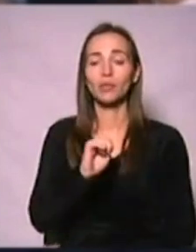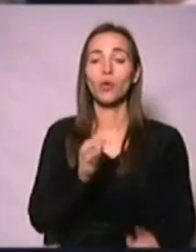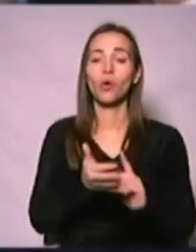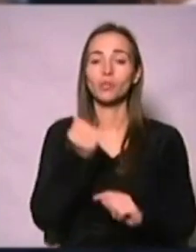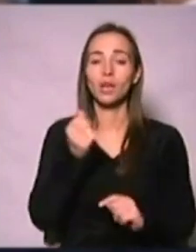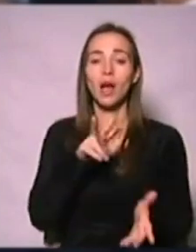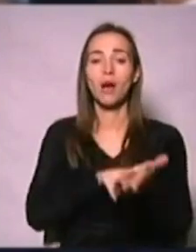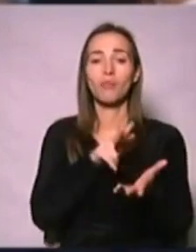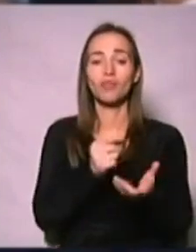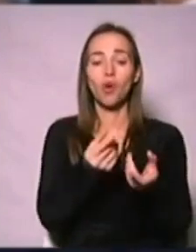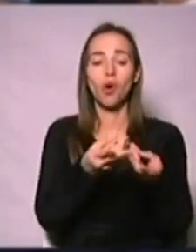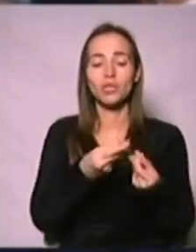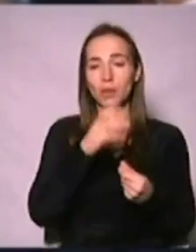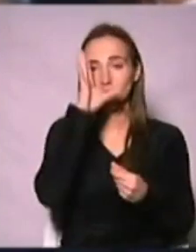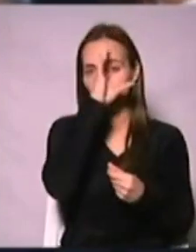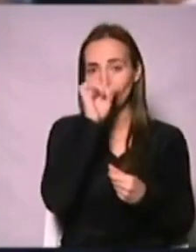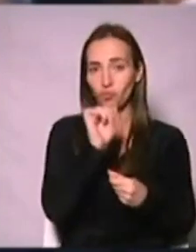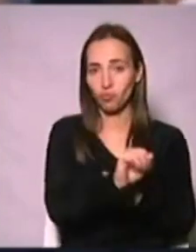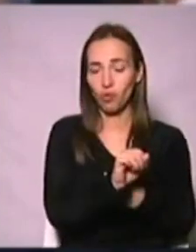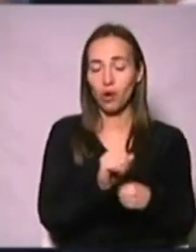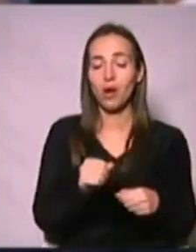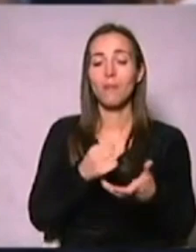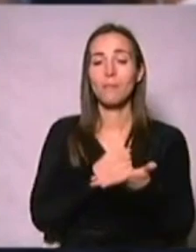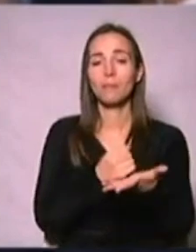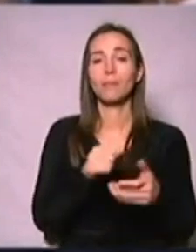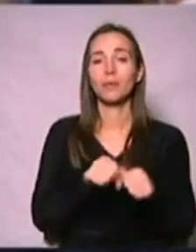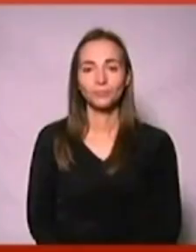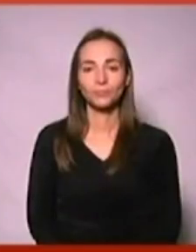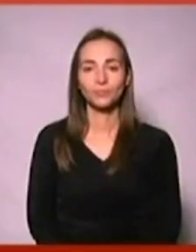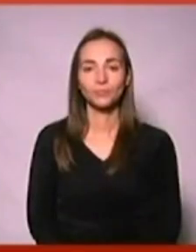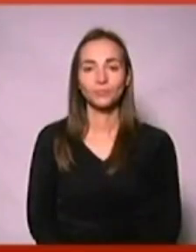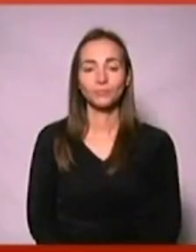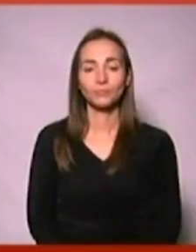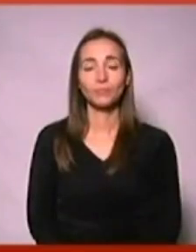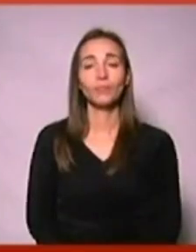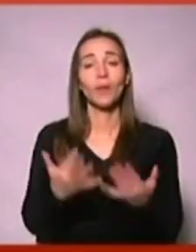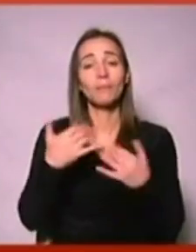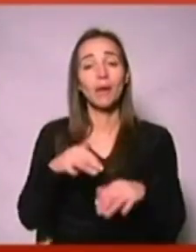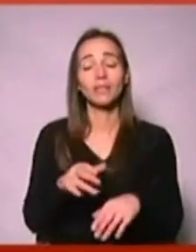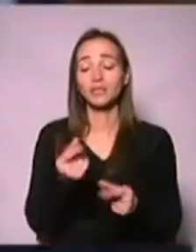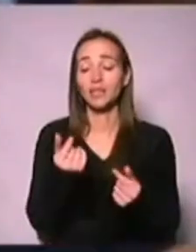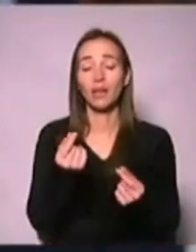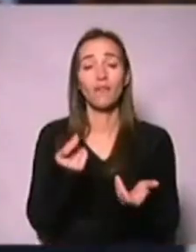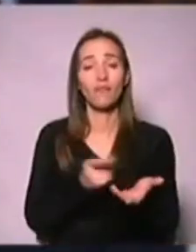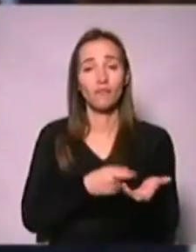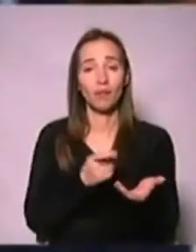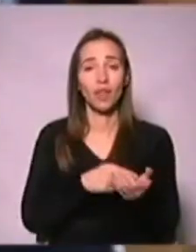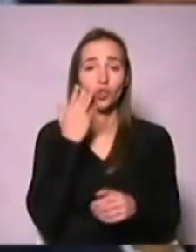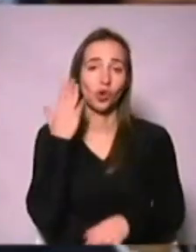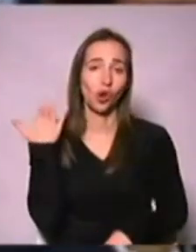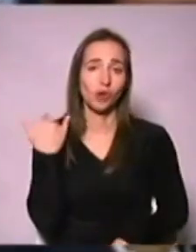aprovação dos seus orçamentos do estado do PCP e bloco este ano mas a carência de verbas que António Costa